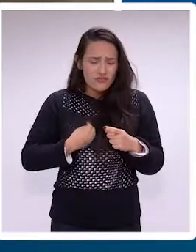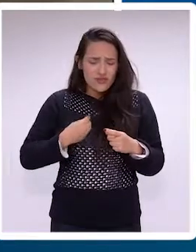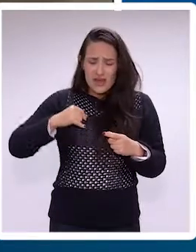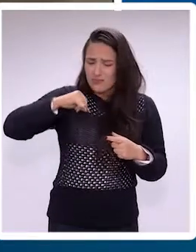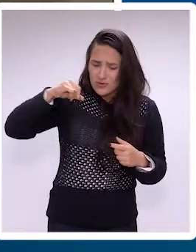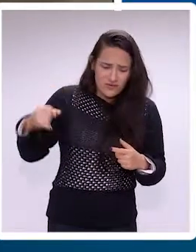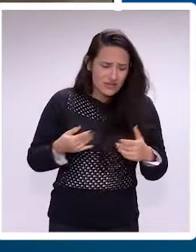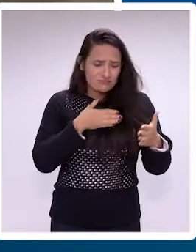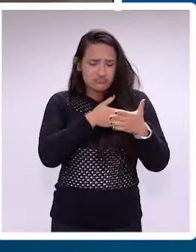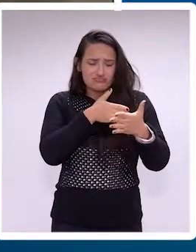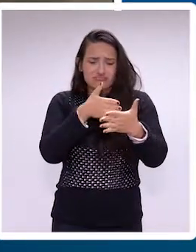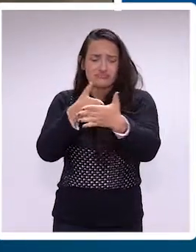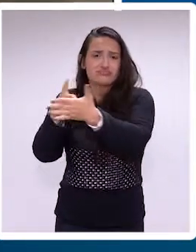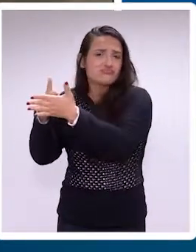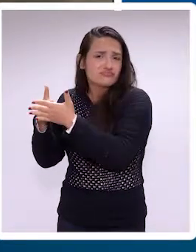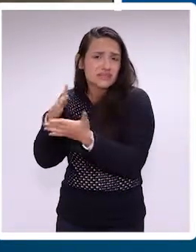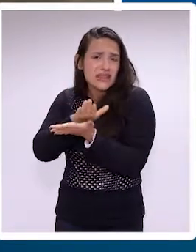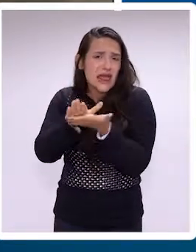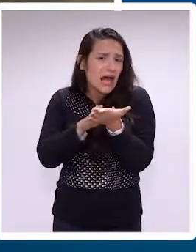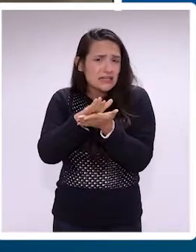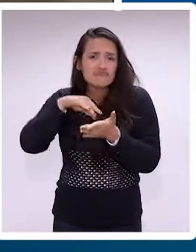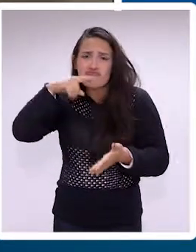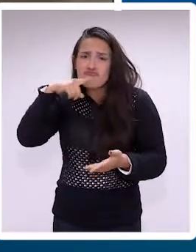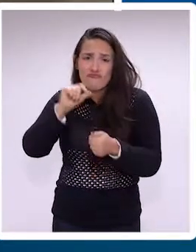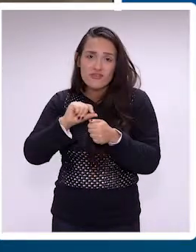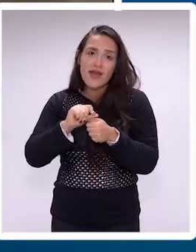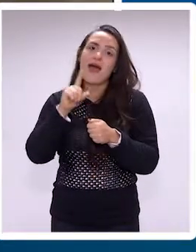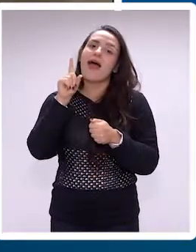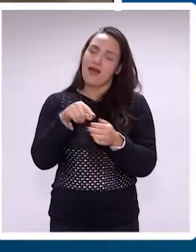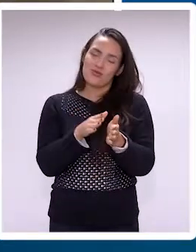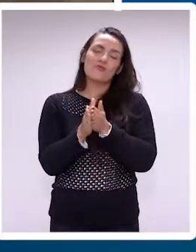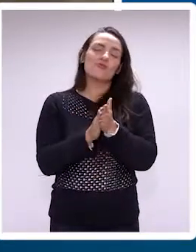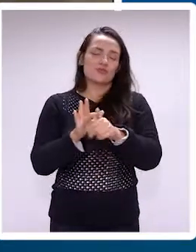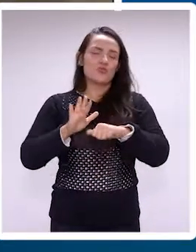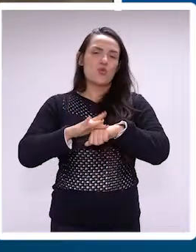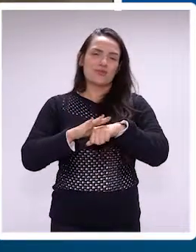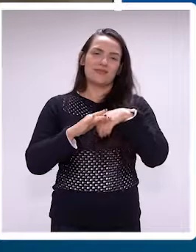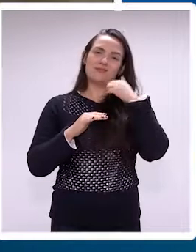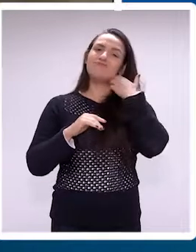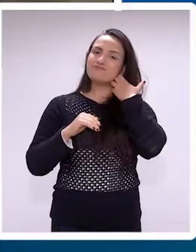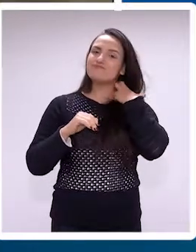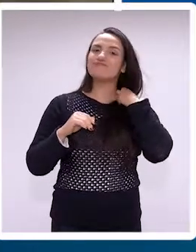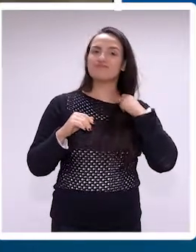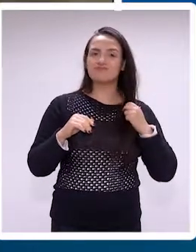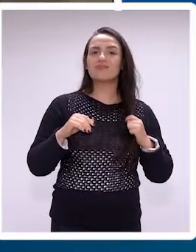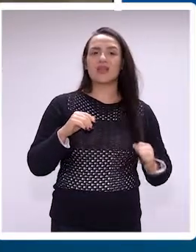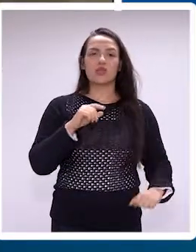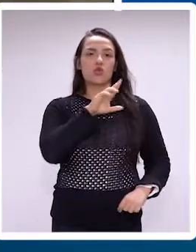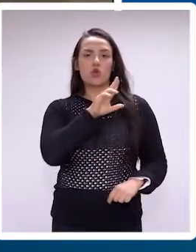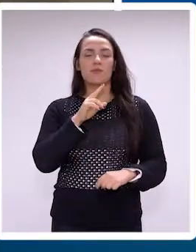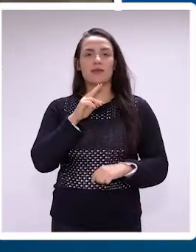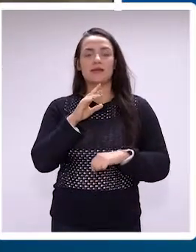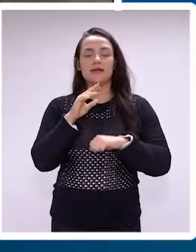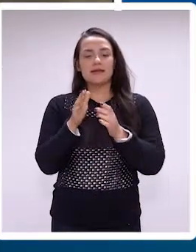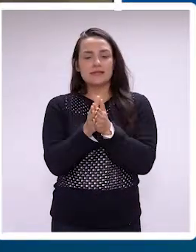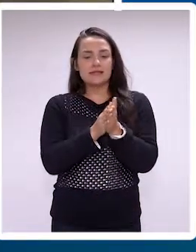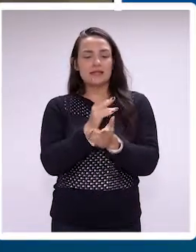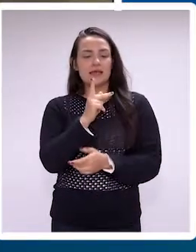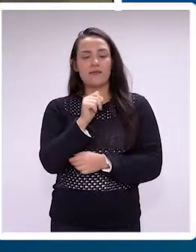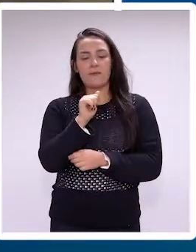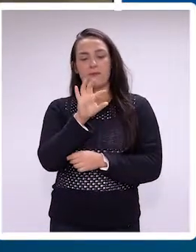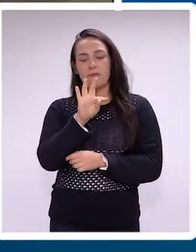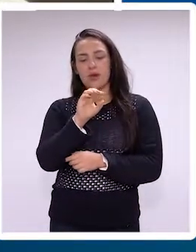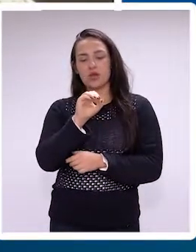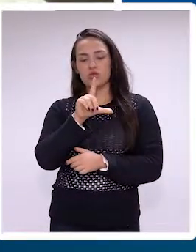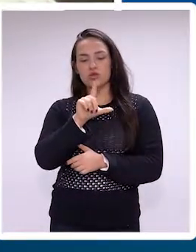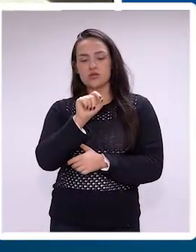trouxe limitação das atividades, então é a ansiedade doença, ansiedade